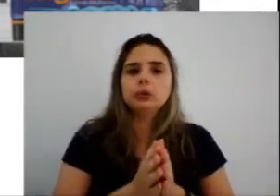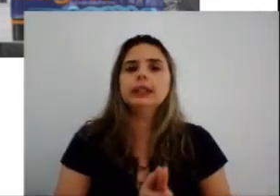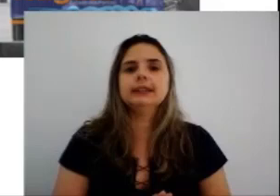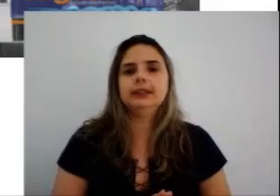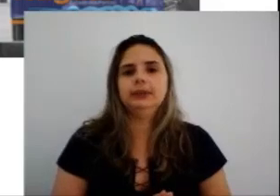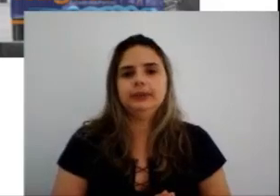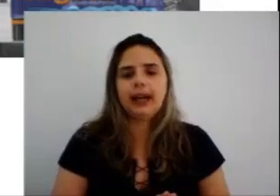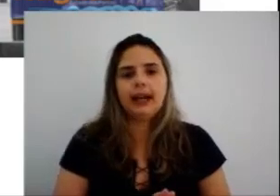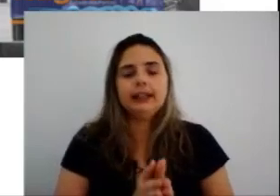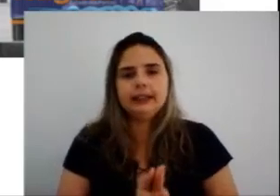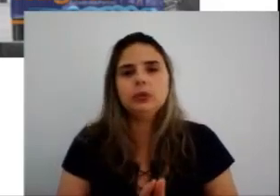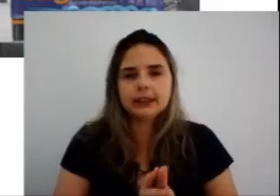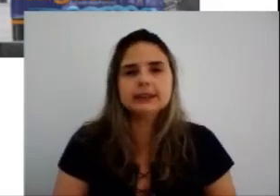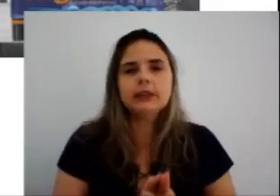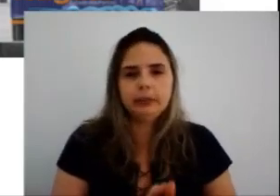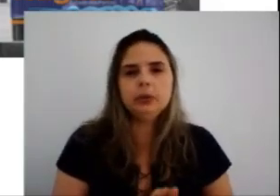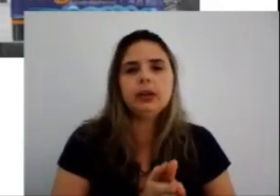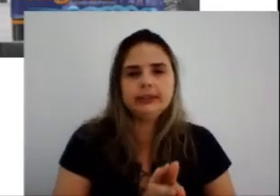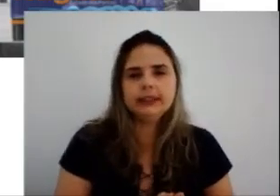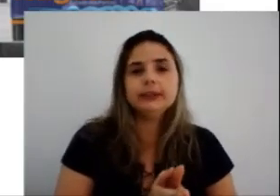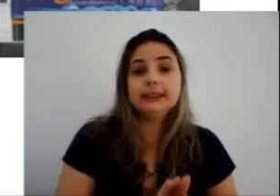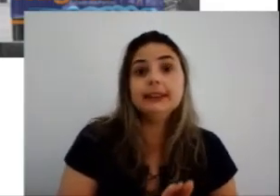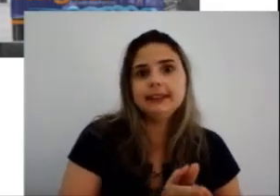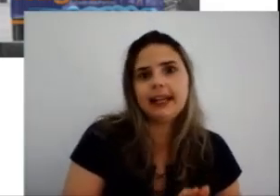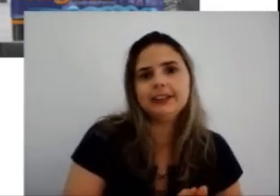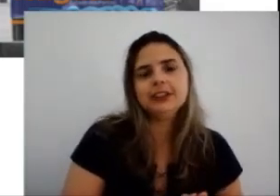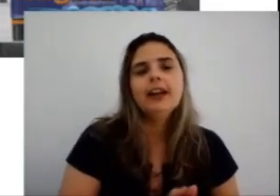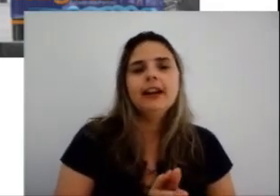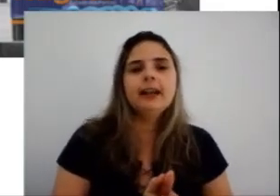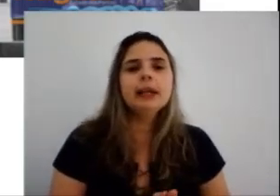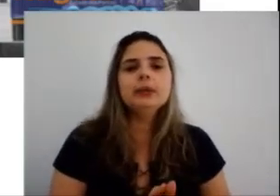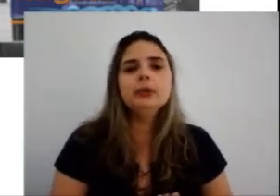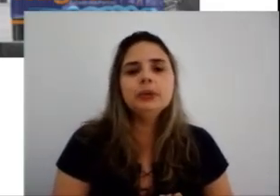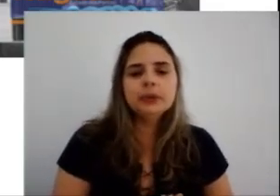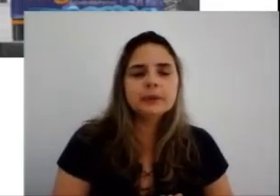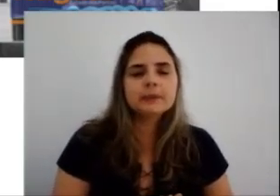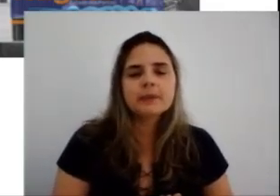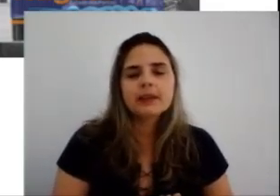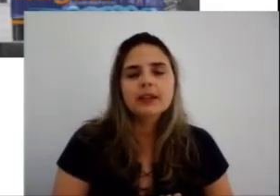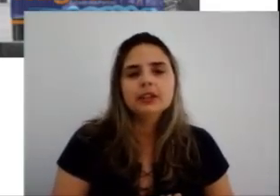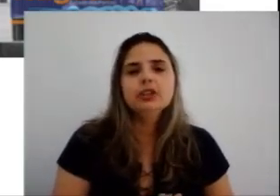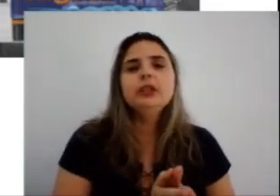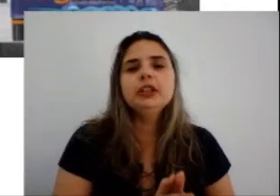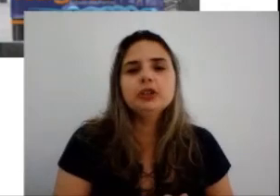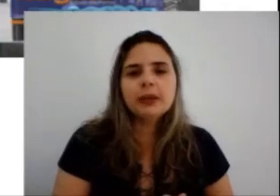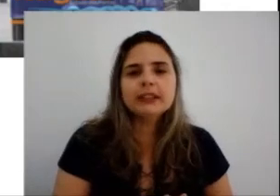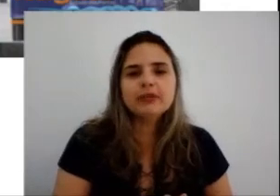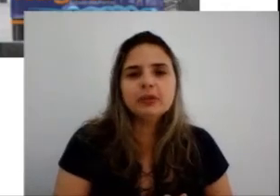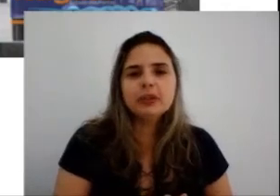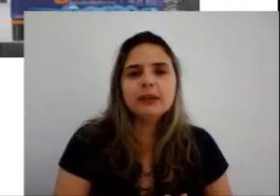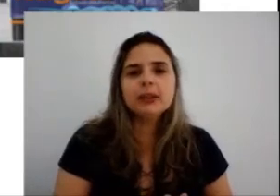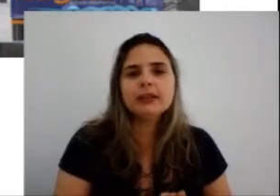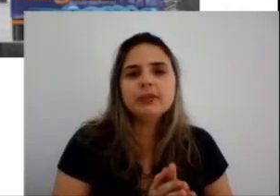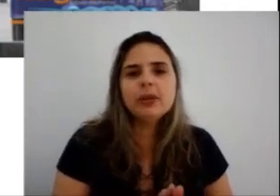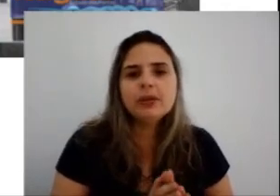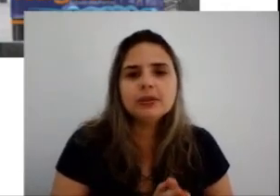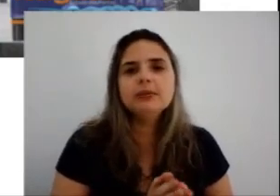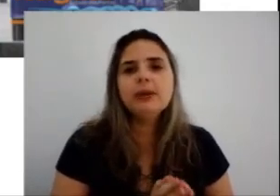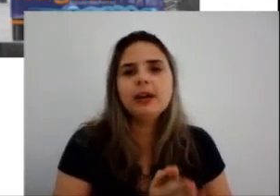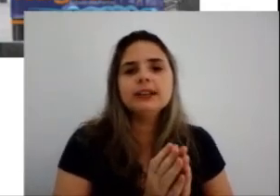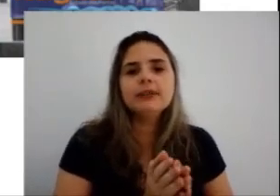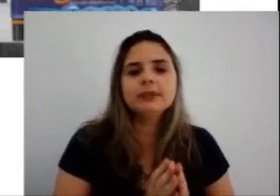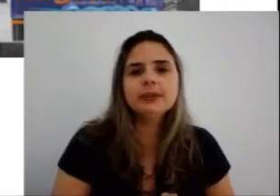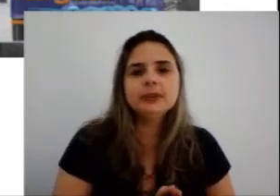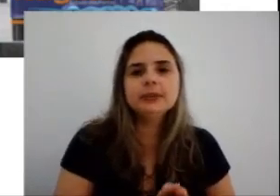1910, inauguração, tá? Inauguração em 1910. Lembra do hino do Botafogo, né?